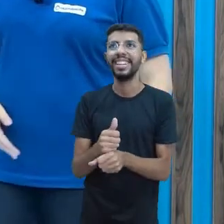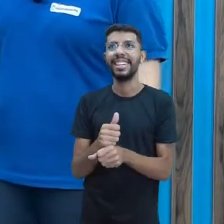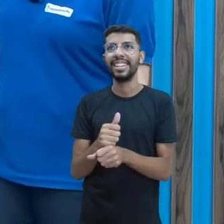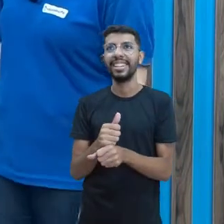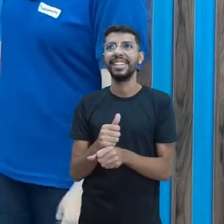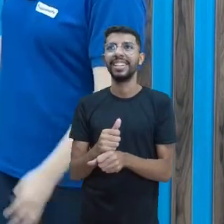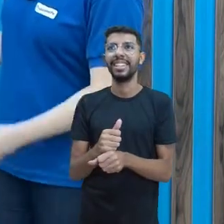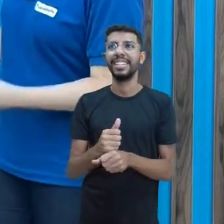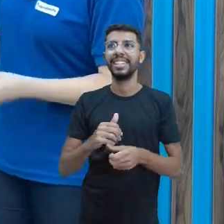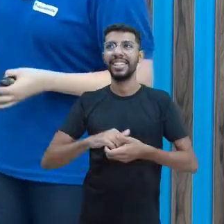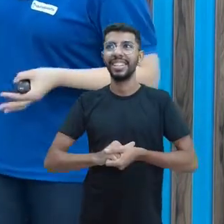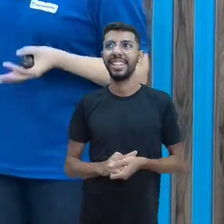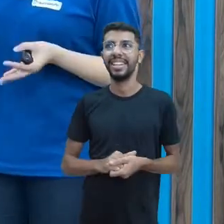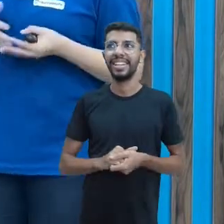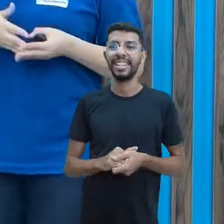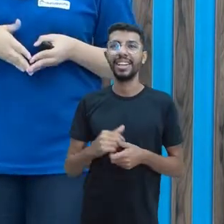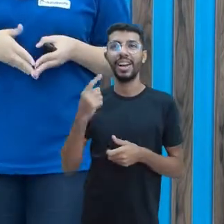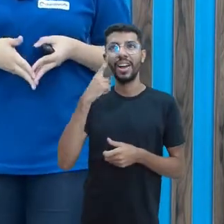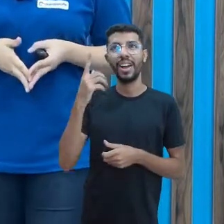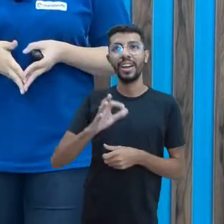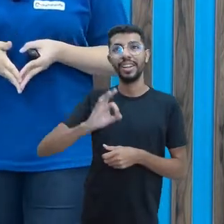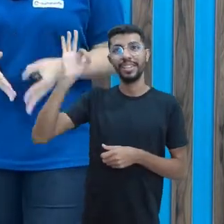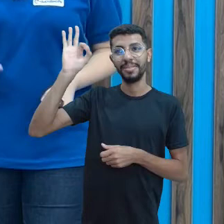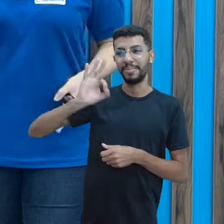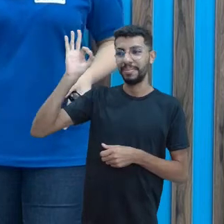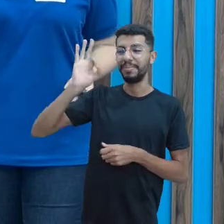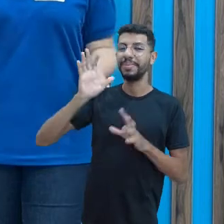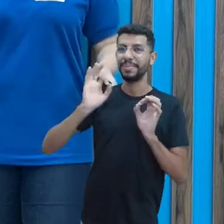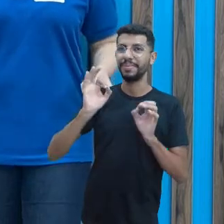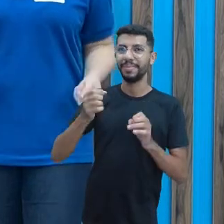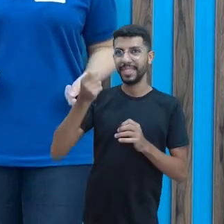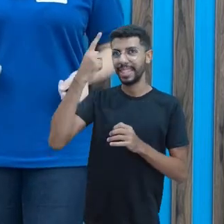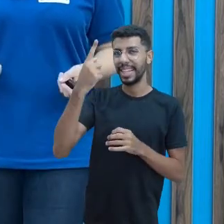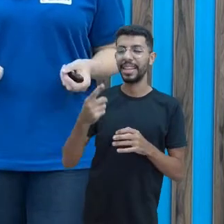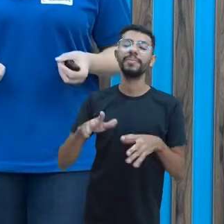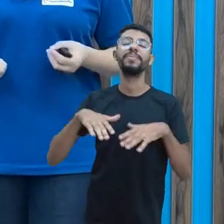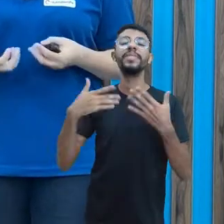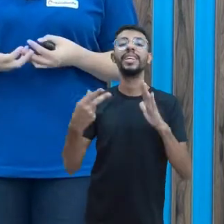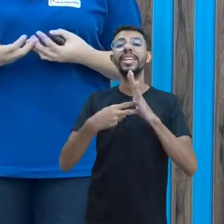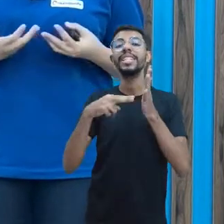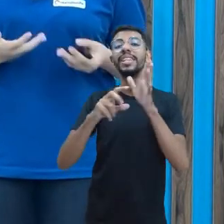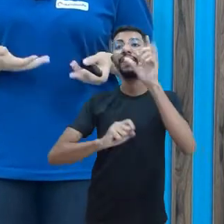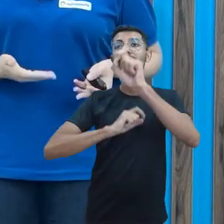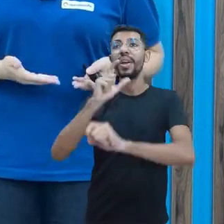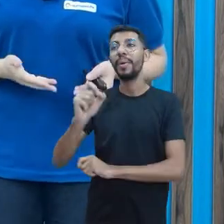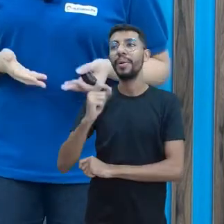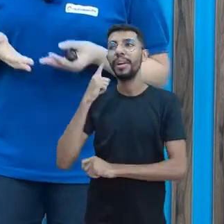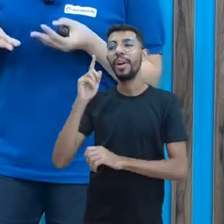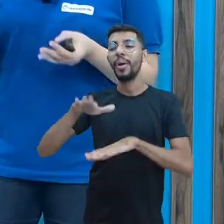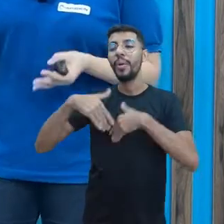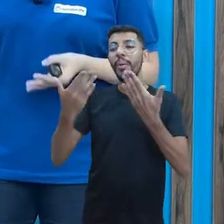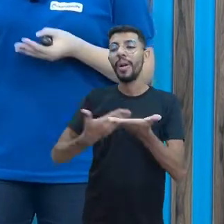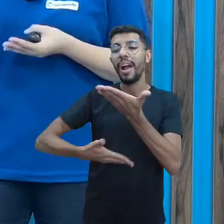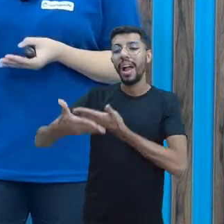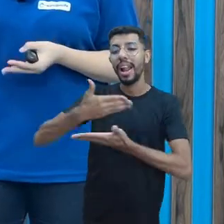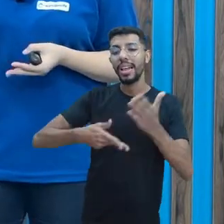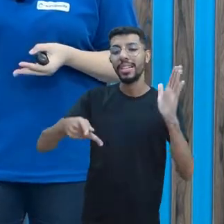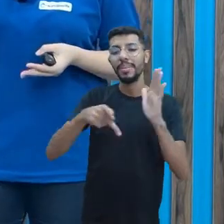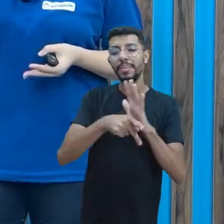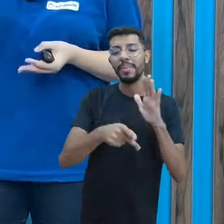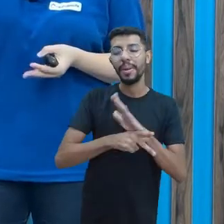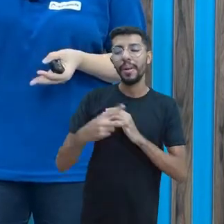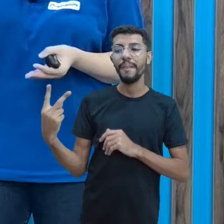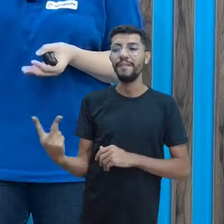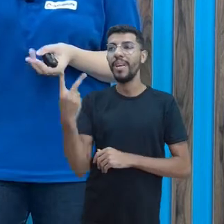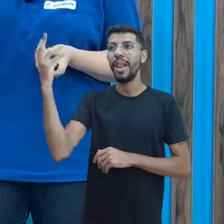na revisão, a gente tem aí a ideia de taxa percentual. E o que isso significa, né? Qual é essa relação com o valor percentual